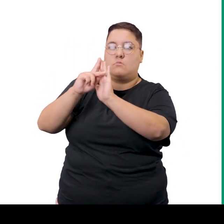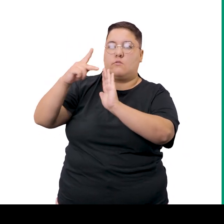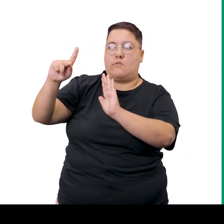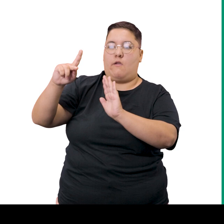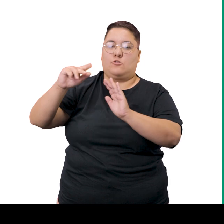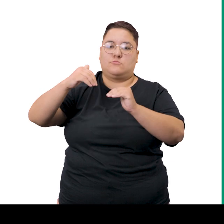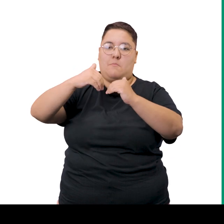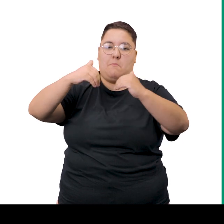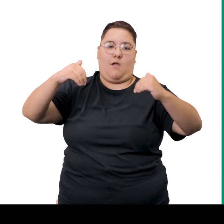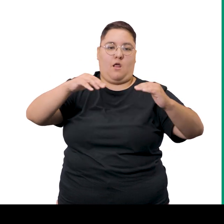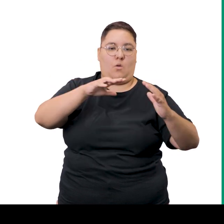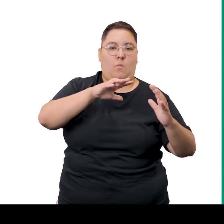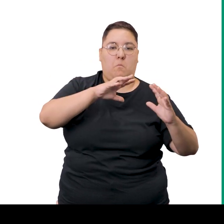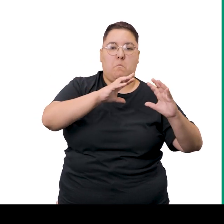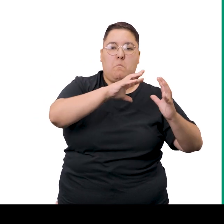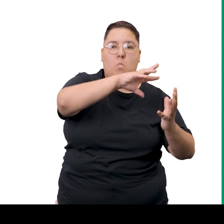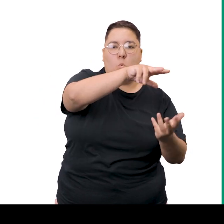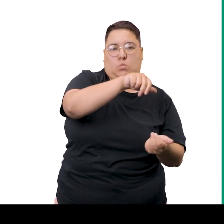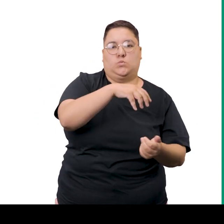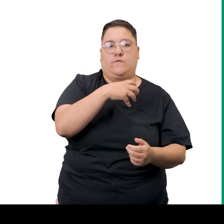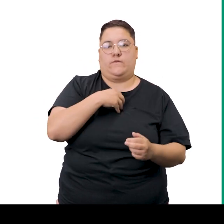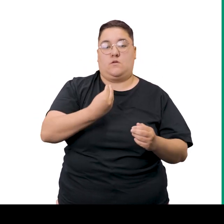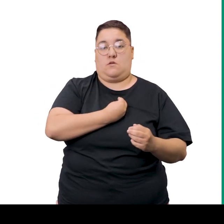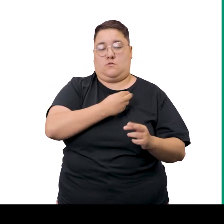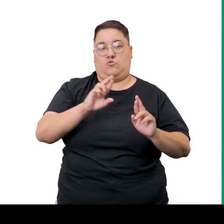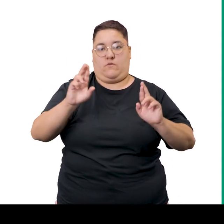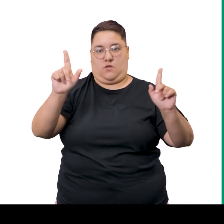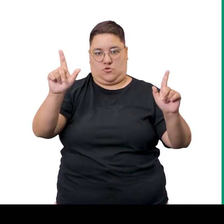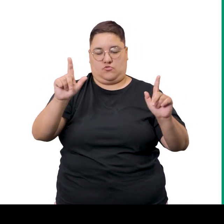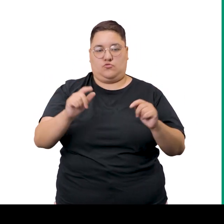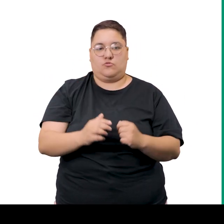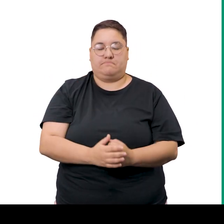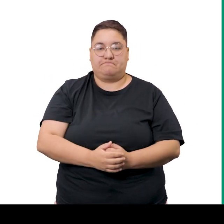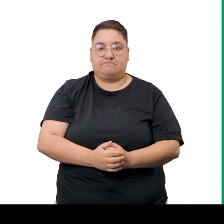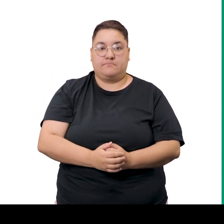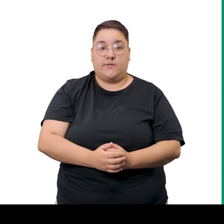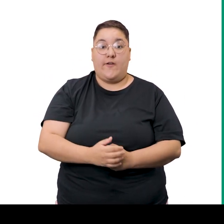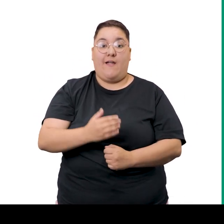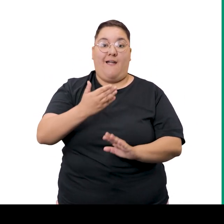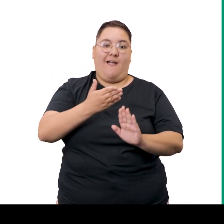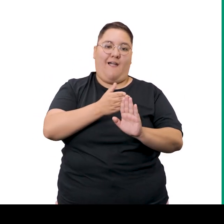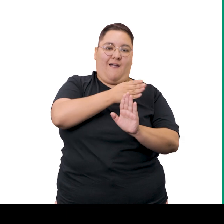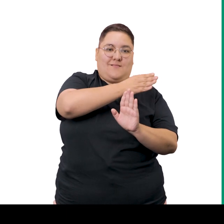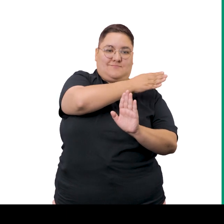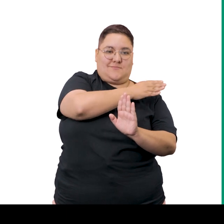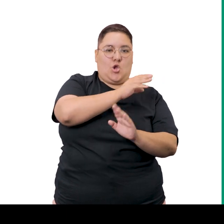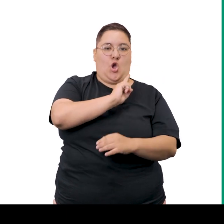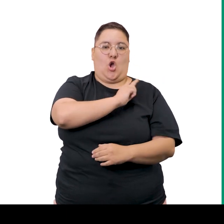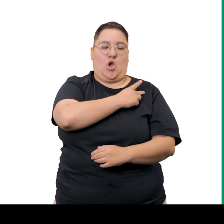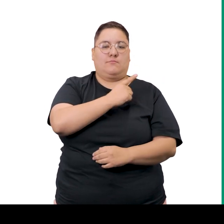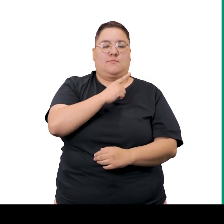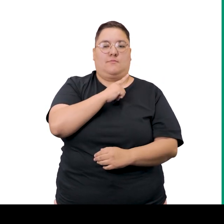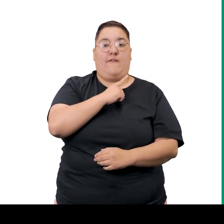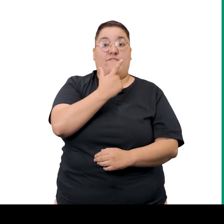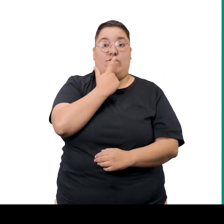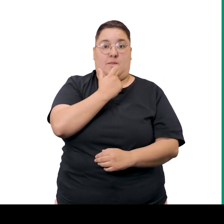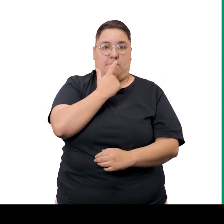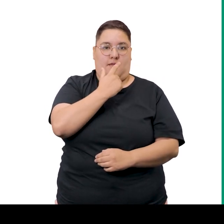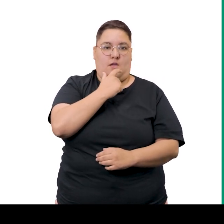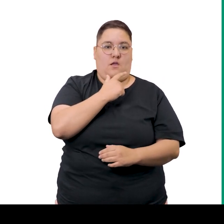vida mundana. O vermelho, presente nos autorretratos anteriores de Opie, por meio